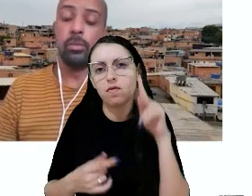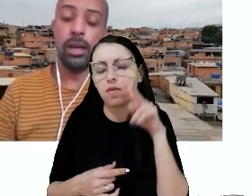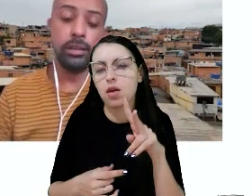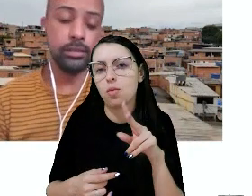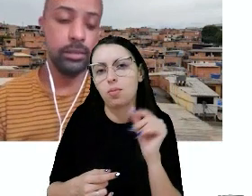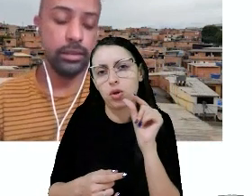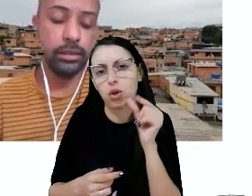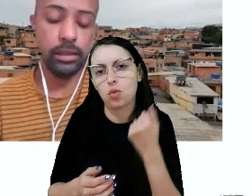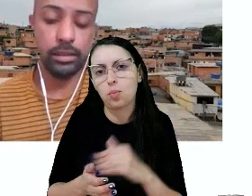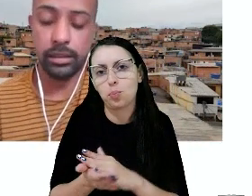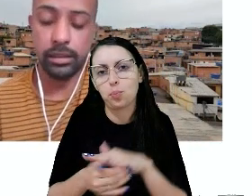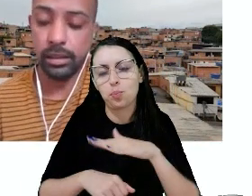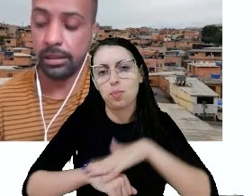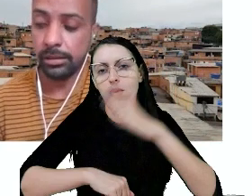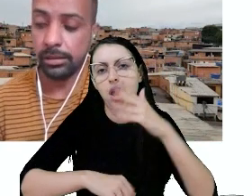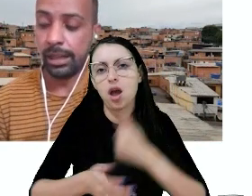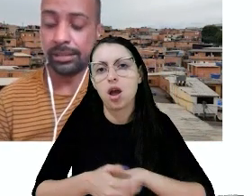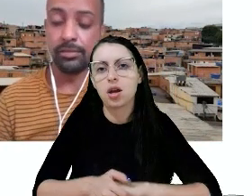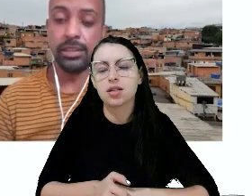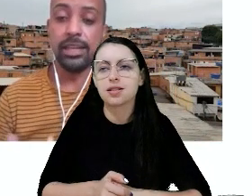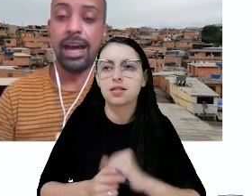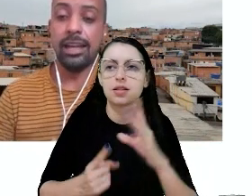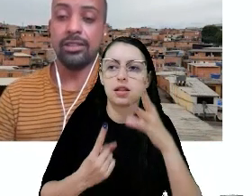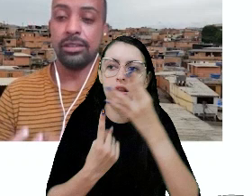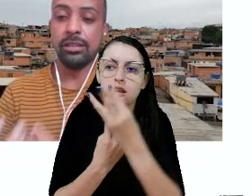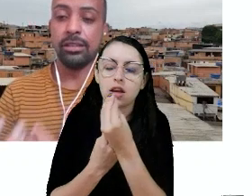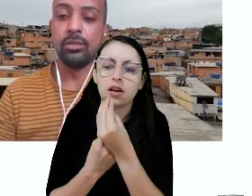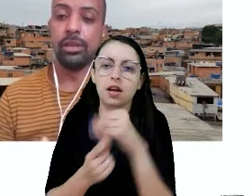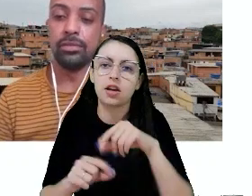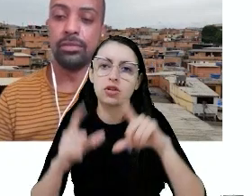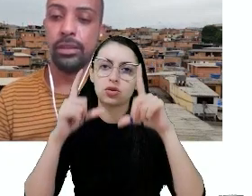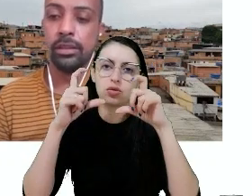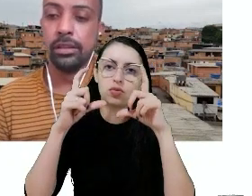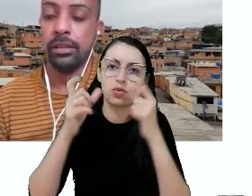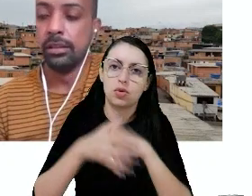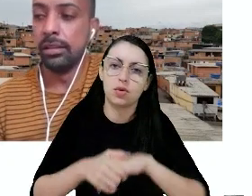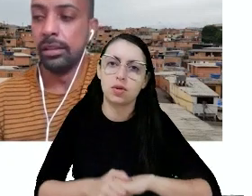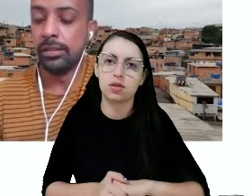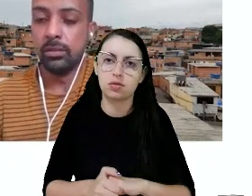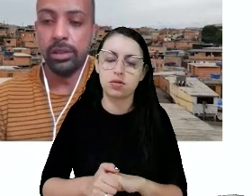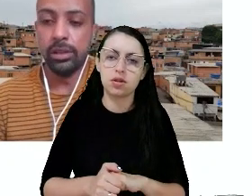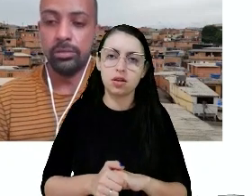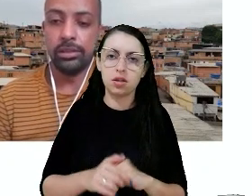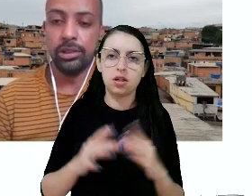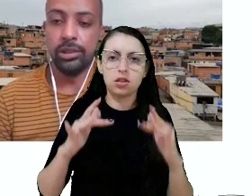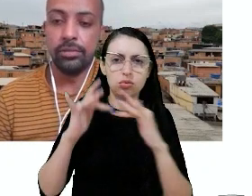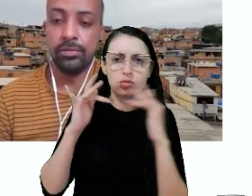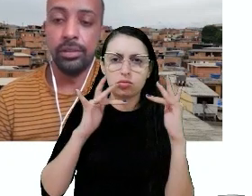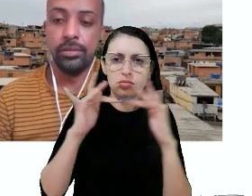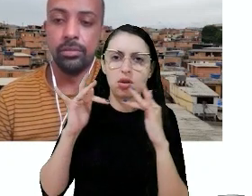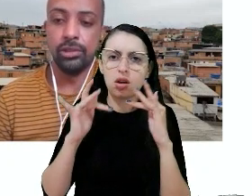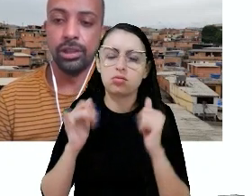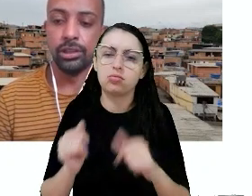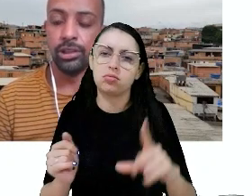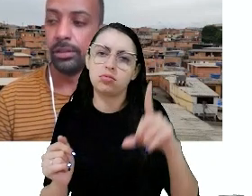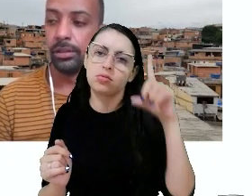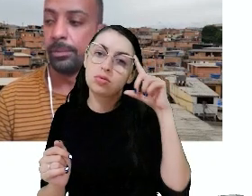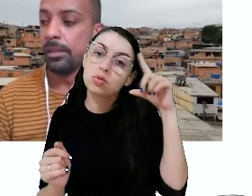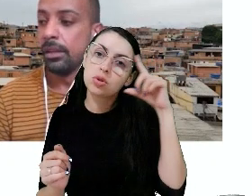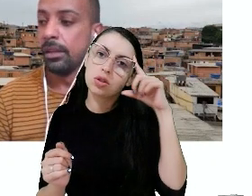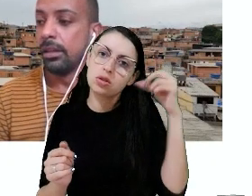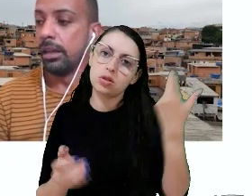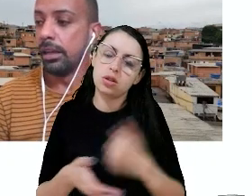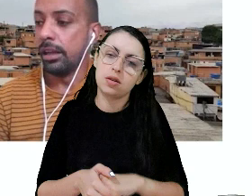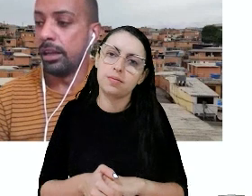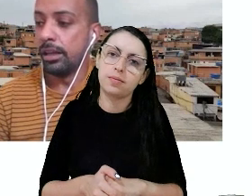poder ver um pouco mais, né, através da arte, da fotografia, esse contexto que a gente vive no dia a